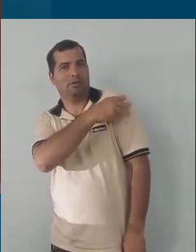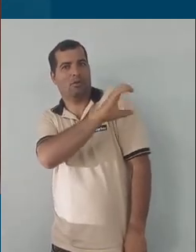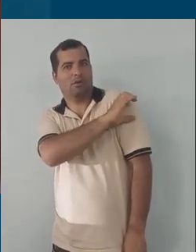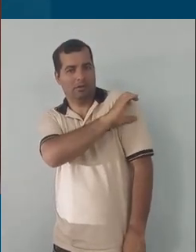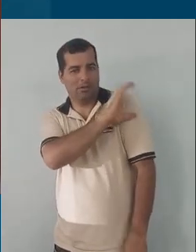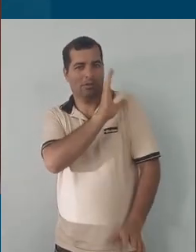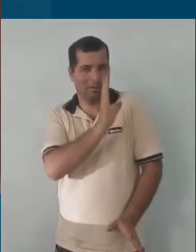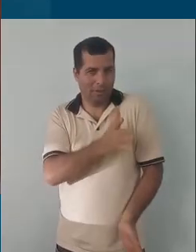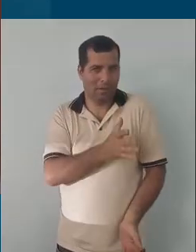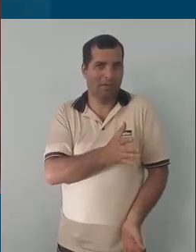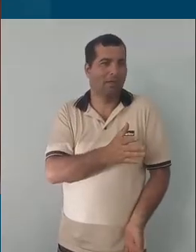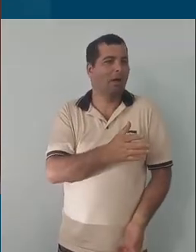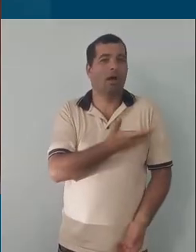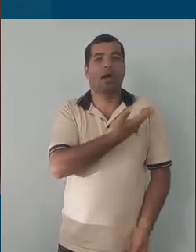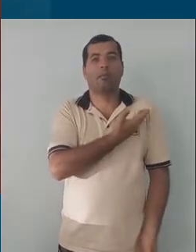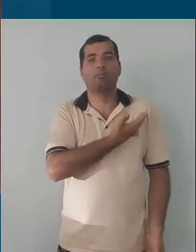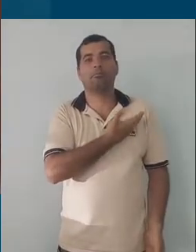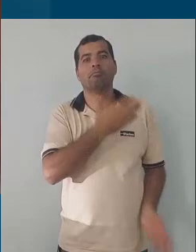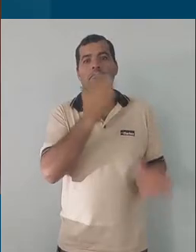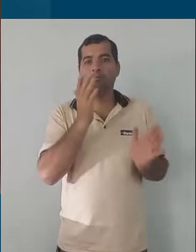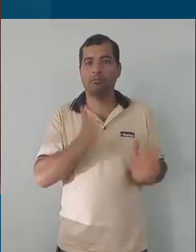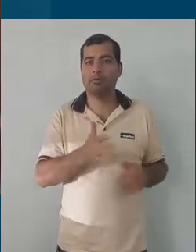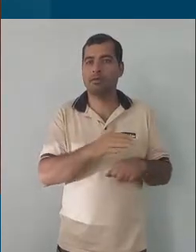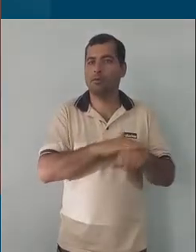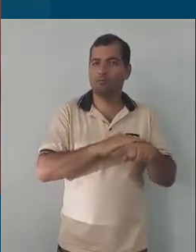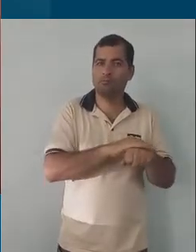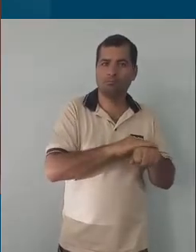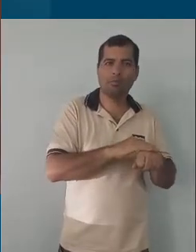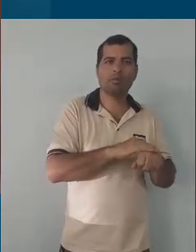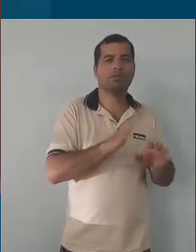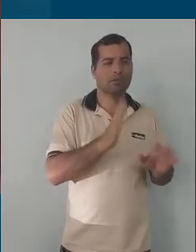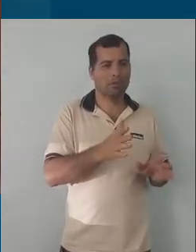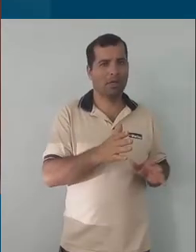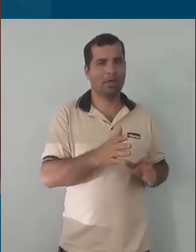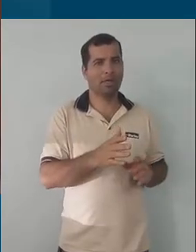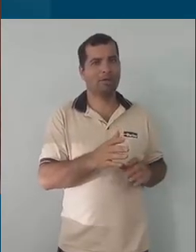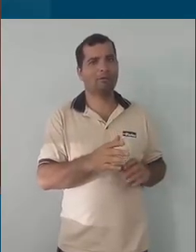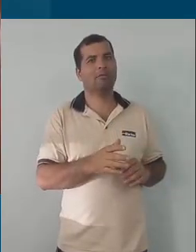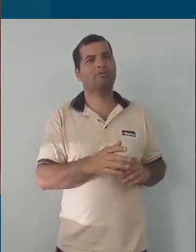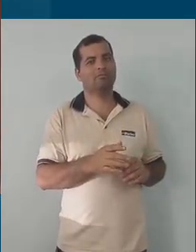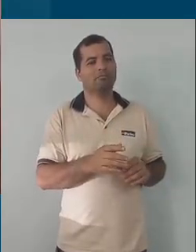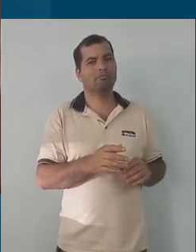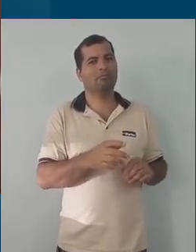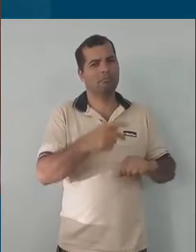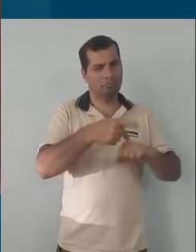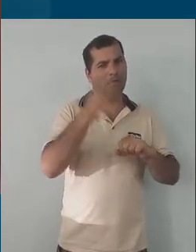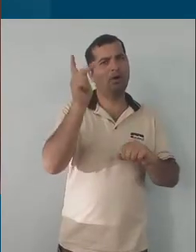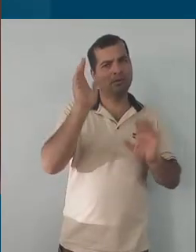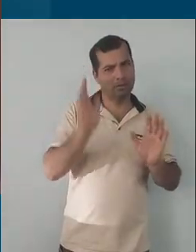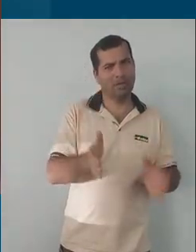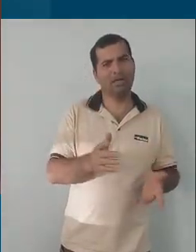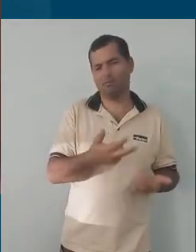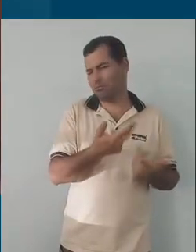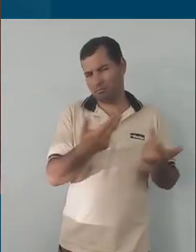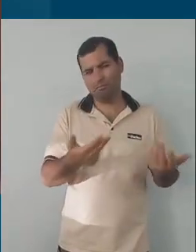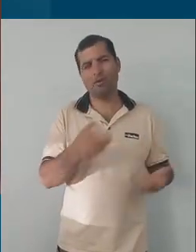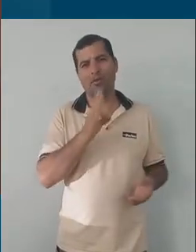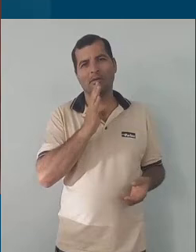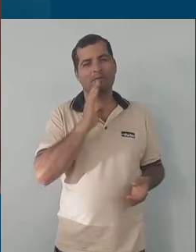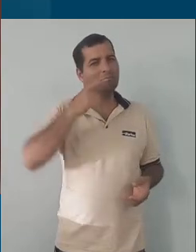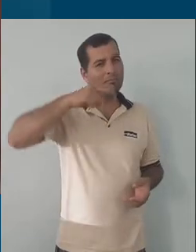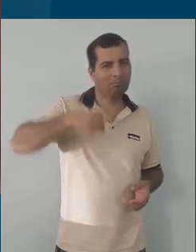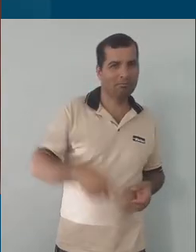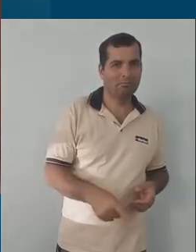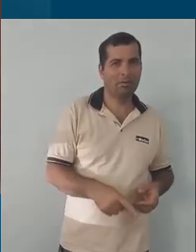uma colega que é formada e super formada, pós-doutorado numa área e tal, não sei o quê, mas é a primeira vez que